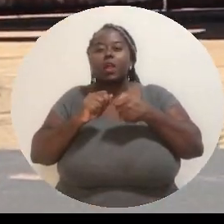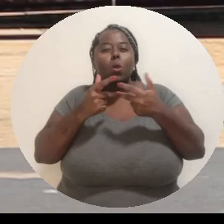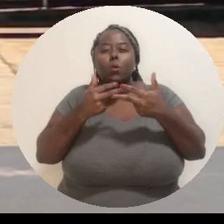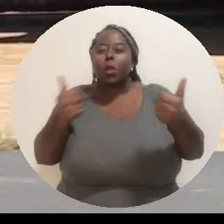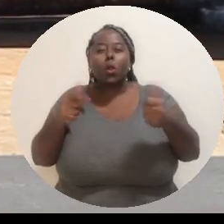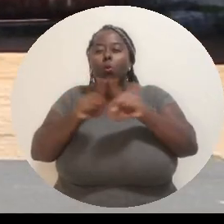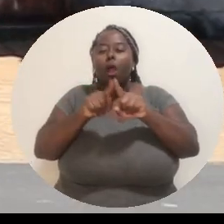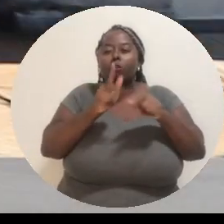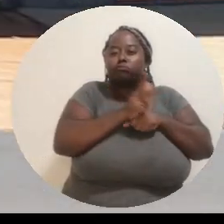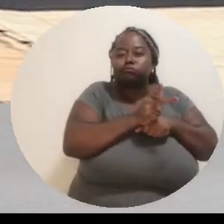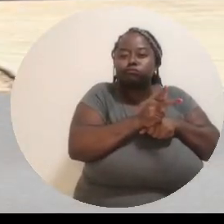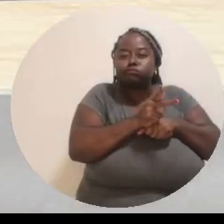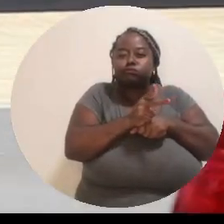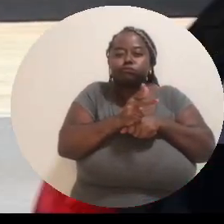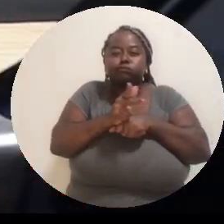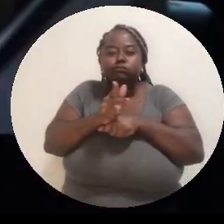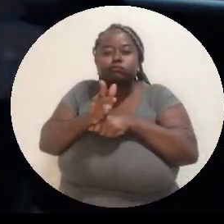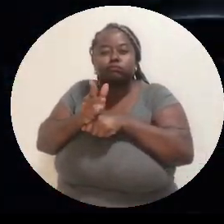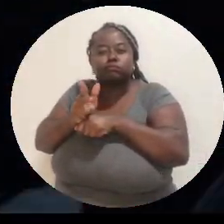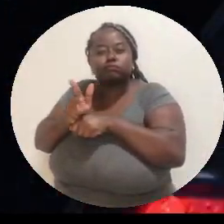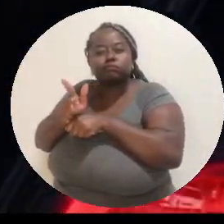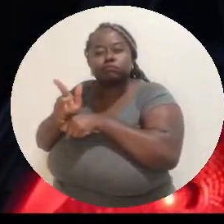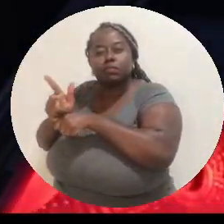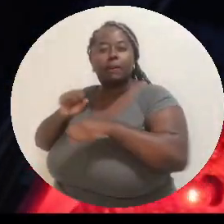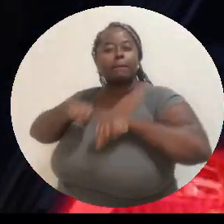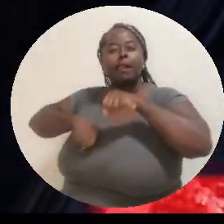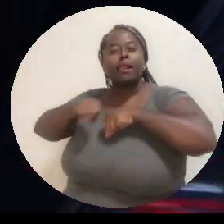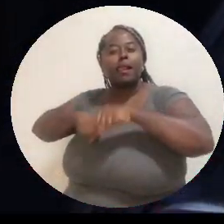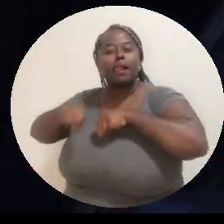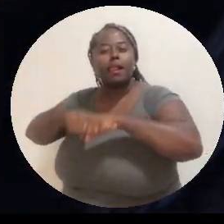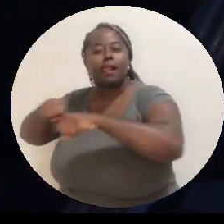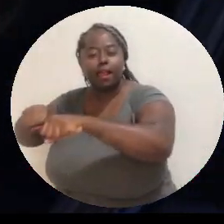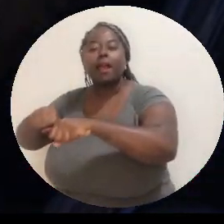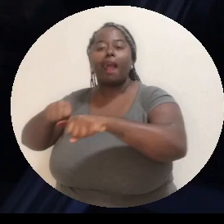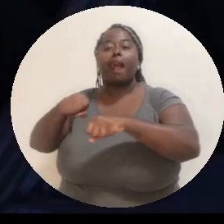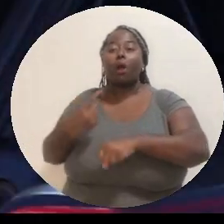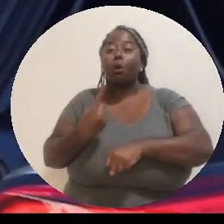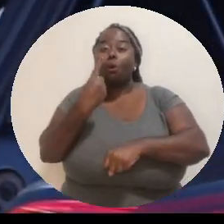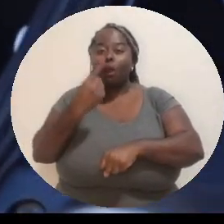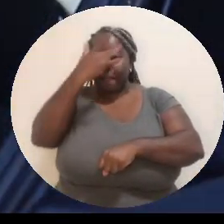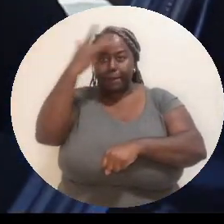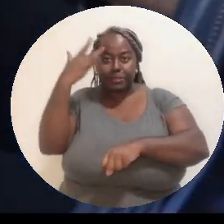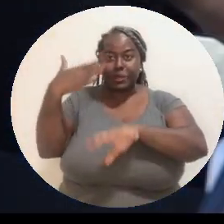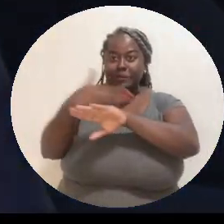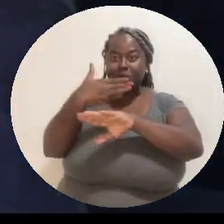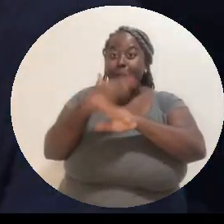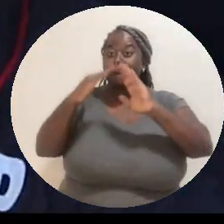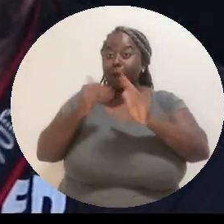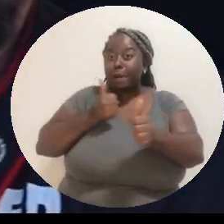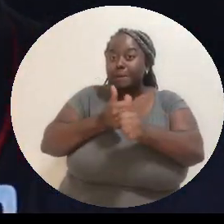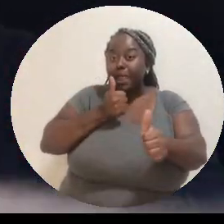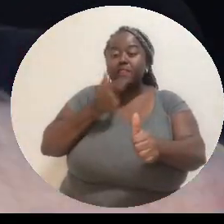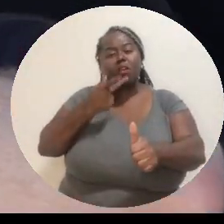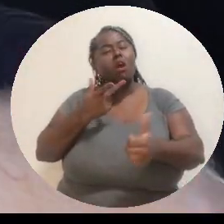acompanhando, como se fosse um traveling, né? Acompanhando esse menino na bicicleta. Aí um dos participantes que morava lá perto falou assim,